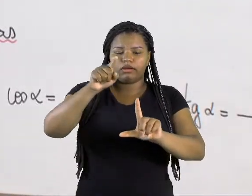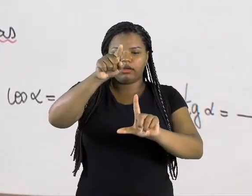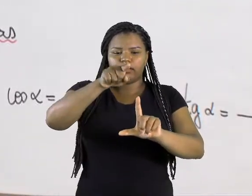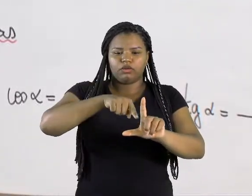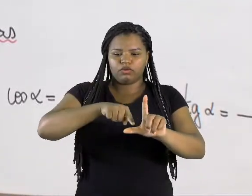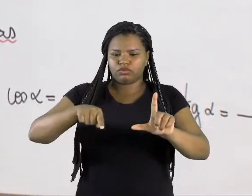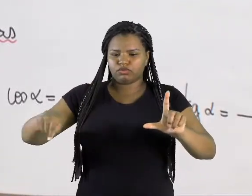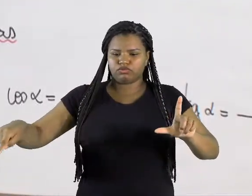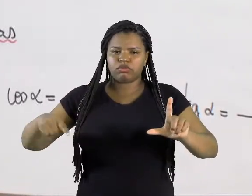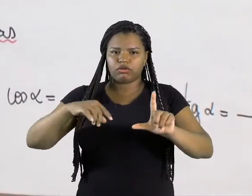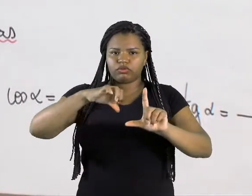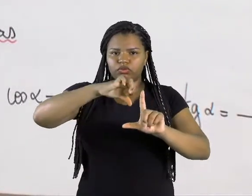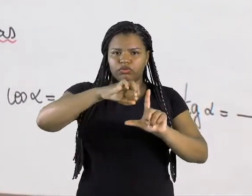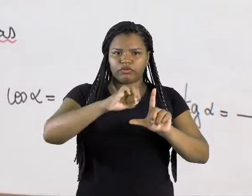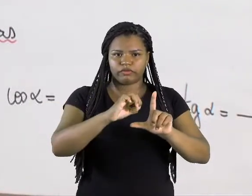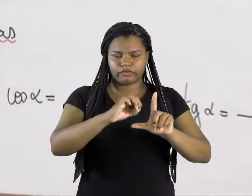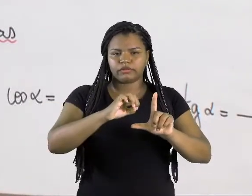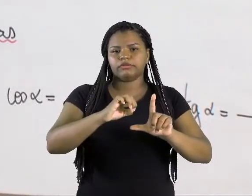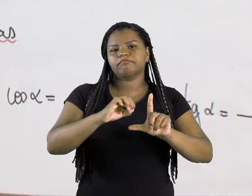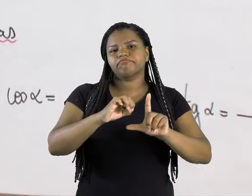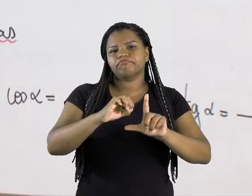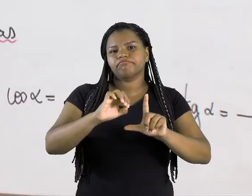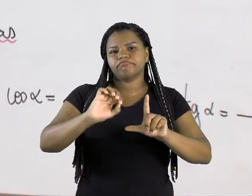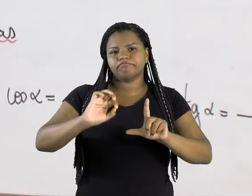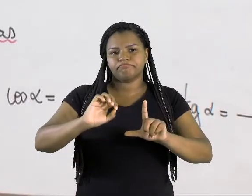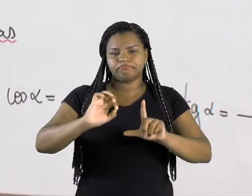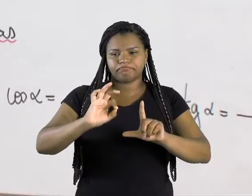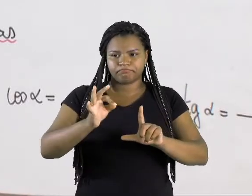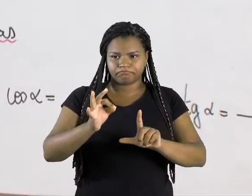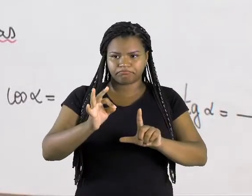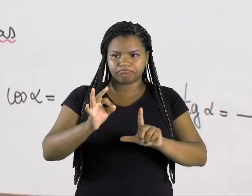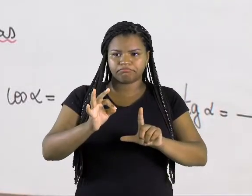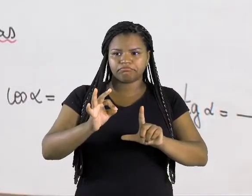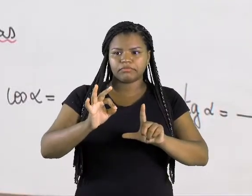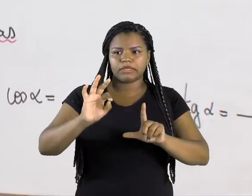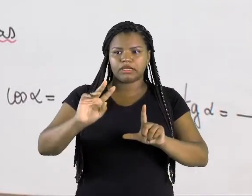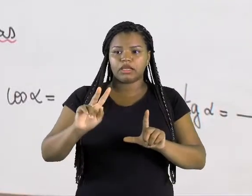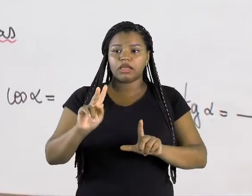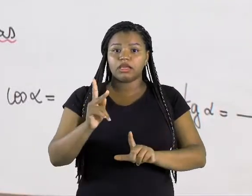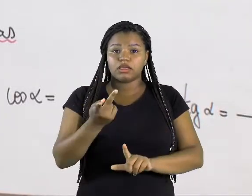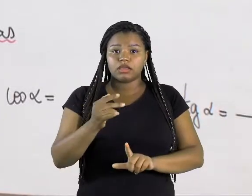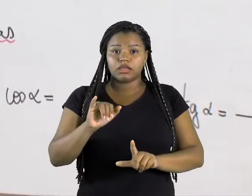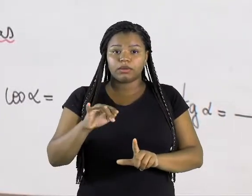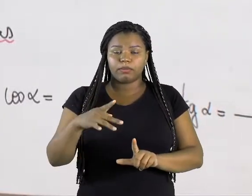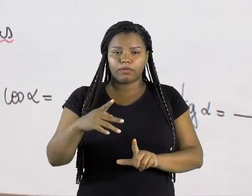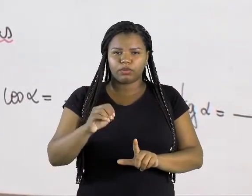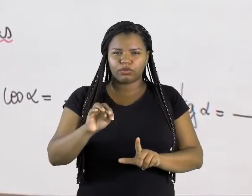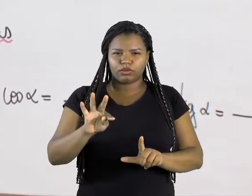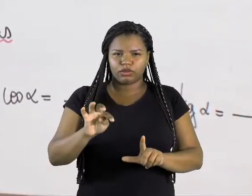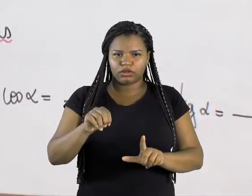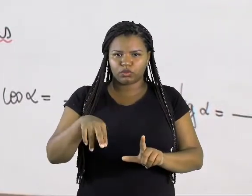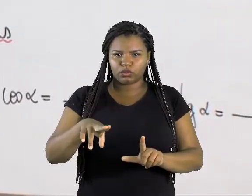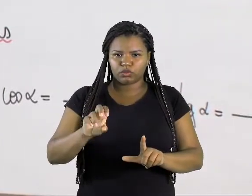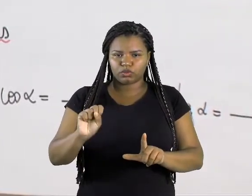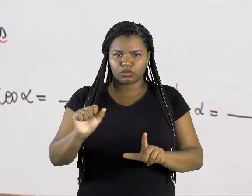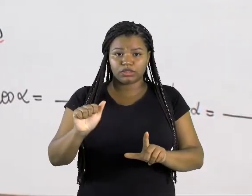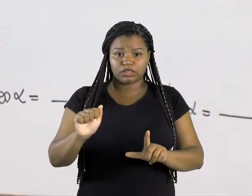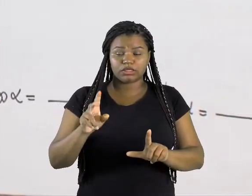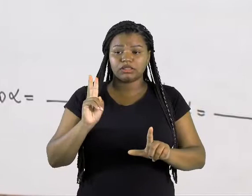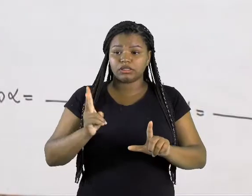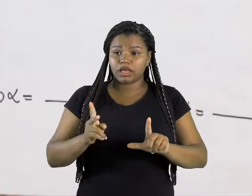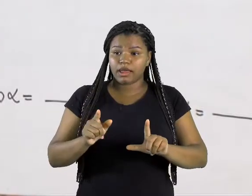graus. Hipotenusa sempre será a maior reta do triângulo retângulo, ok? Porém, nós